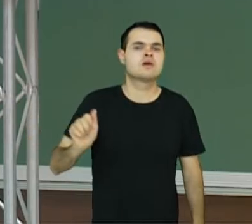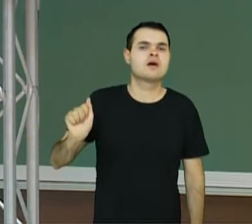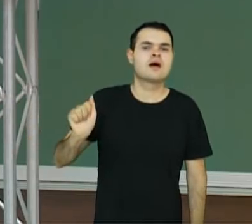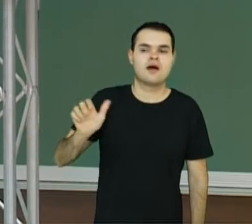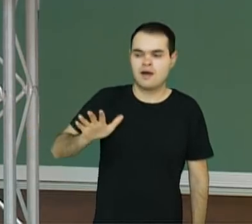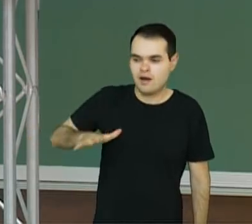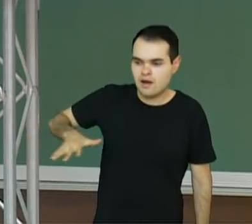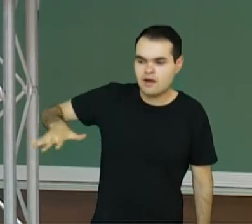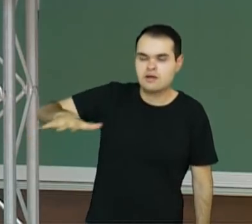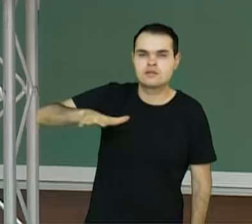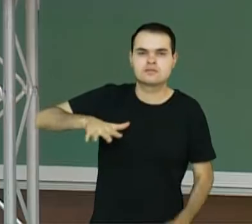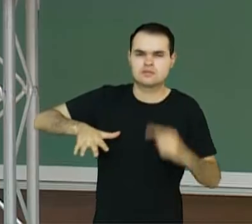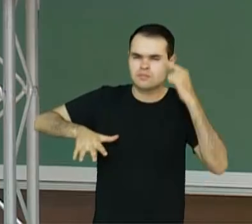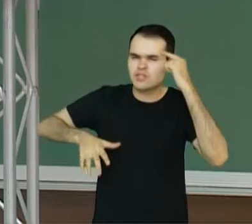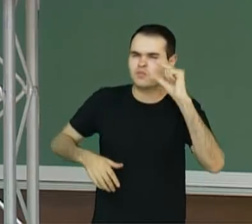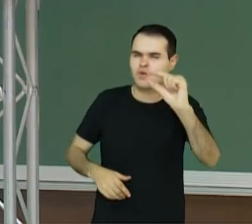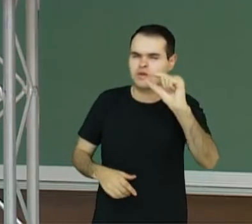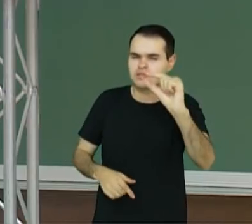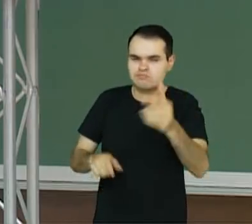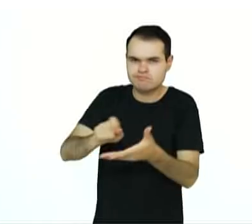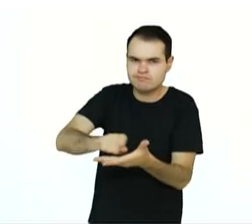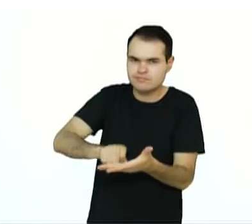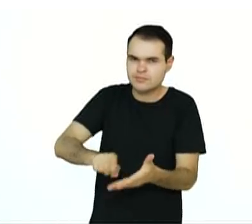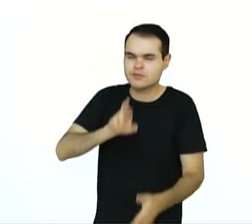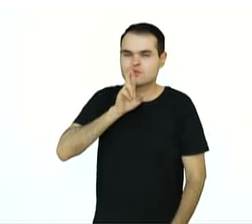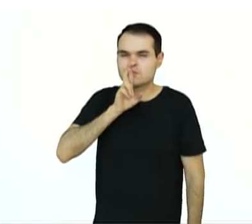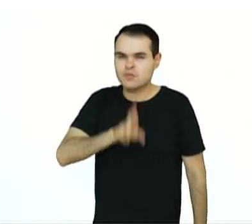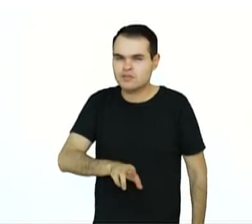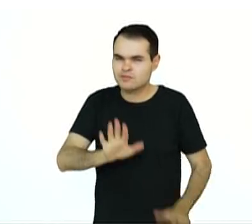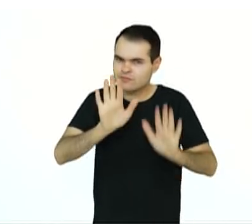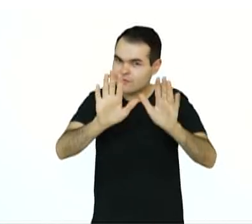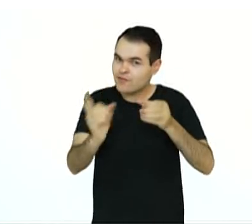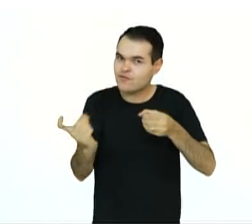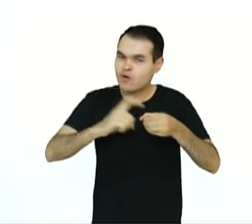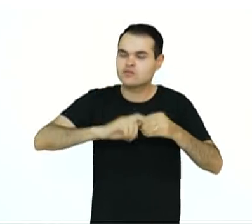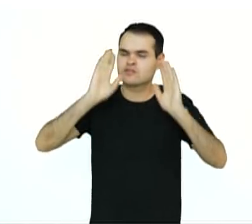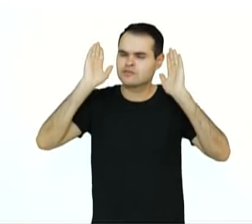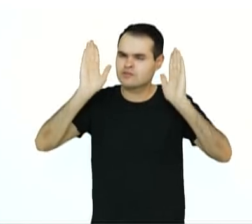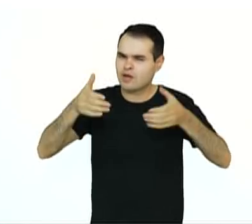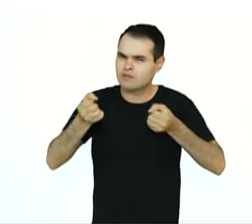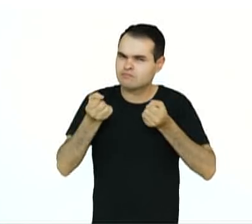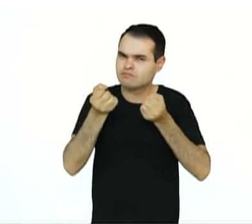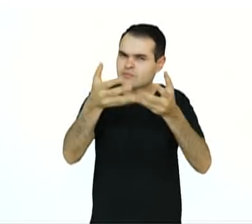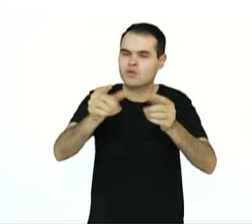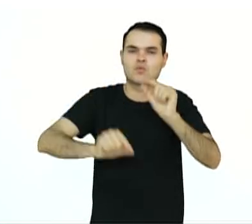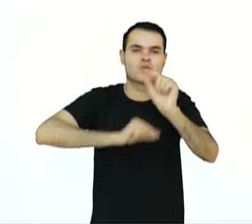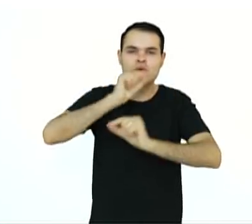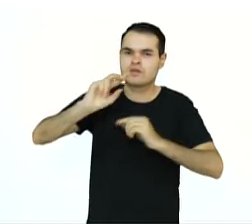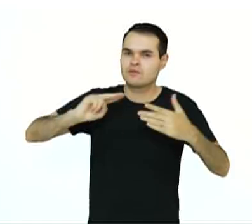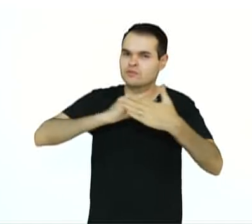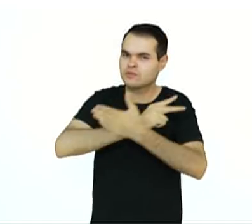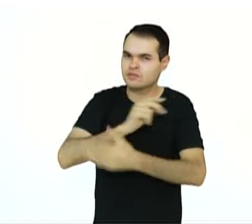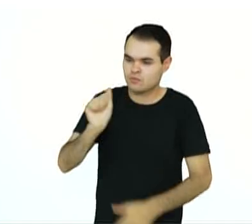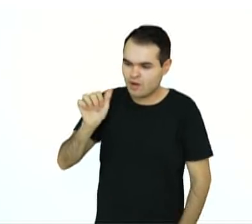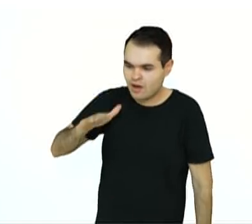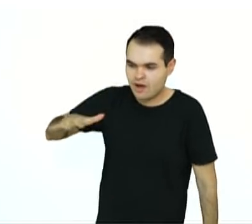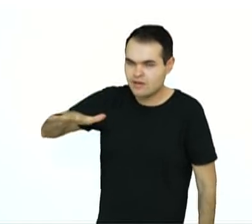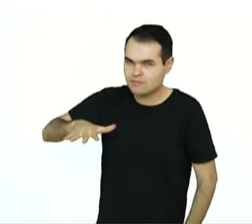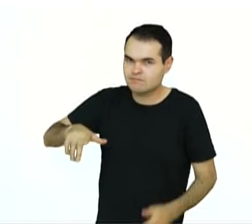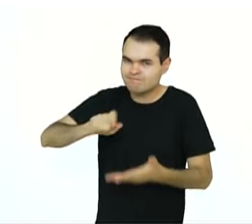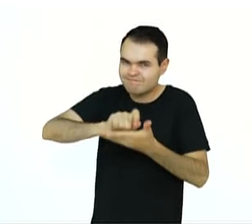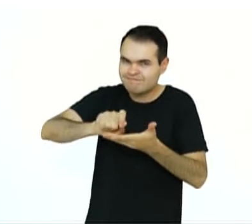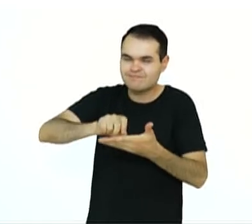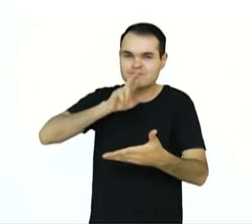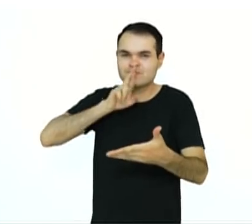áreas? Pense um pouquinho, escreve a resposta e a gente já volta. Se bem que eu já falei para você o que acontece com a área, né? Então,